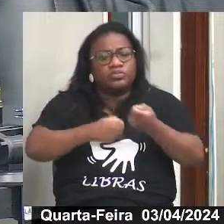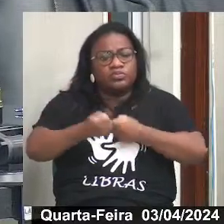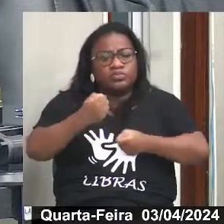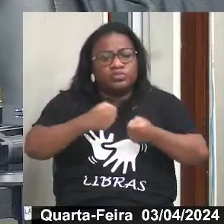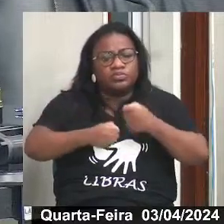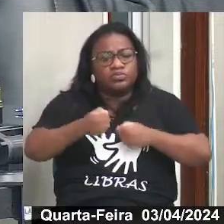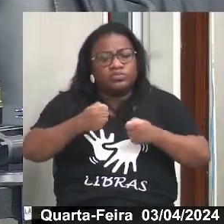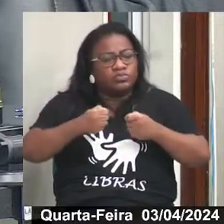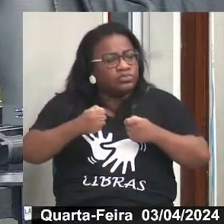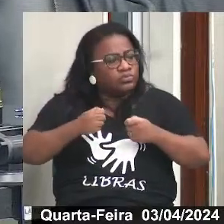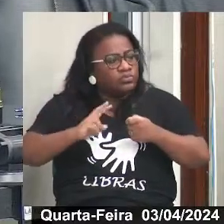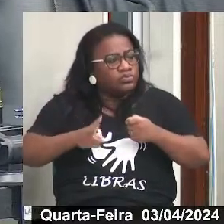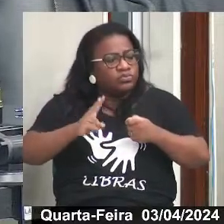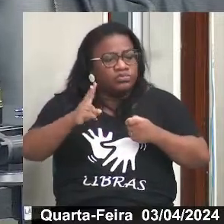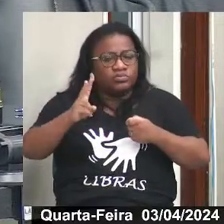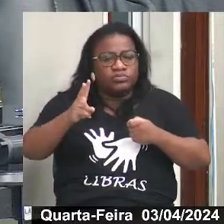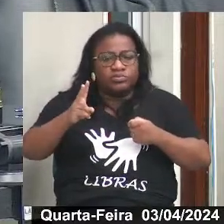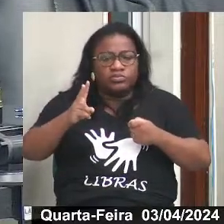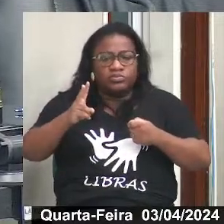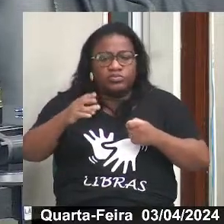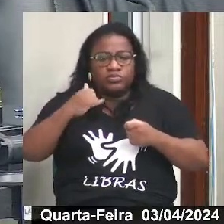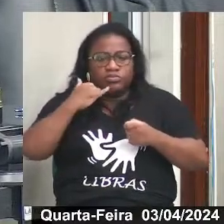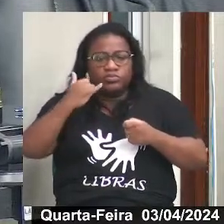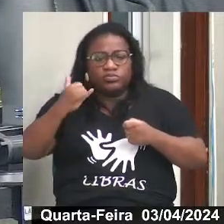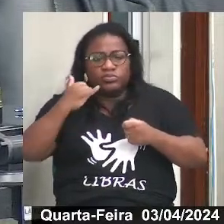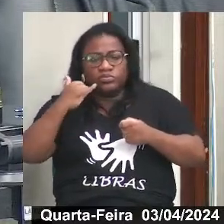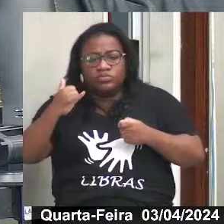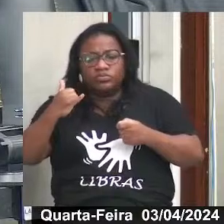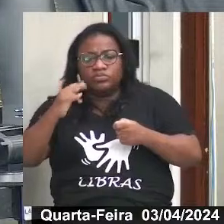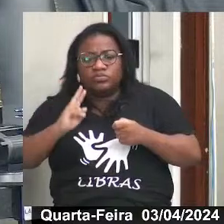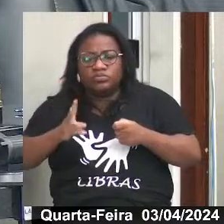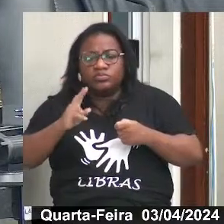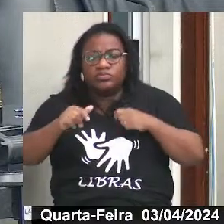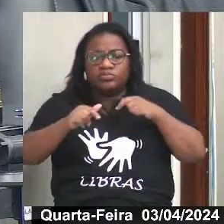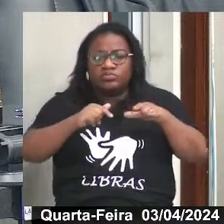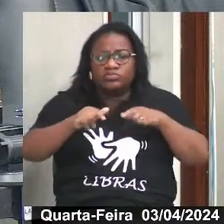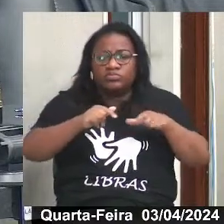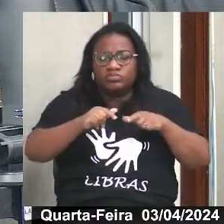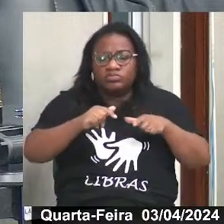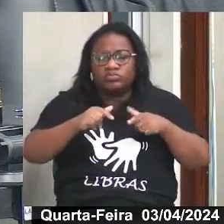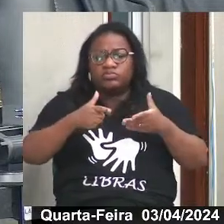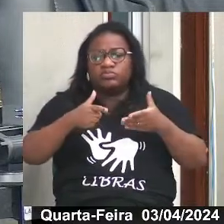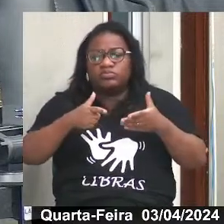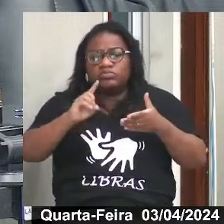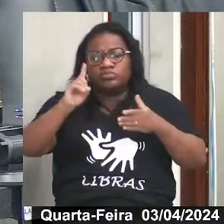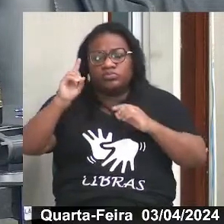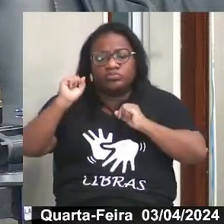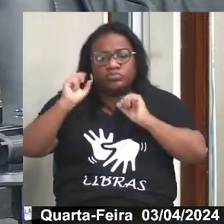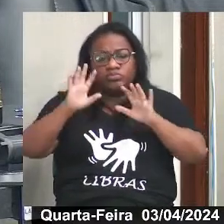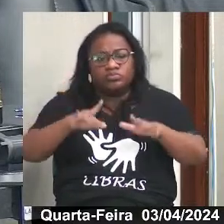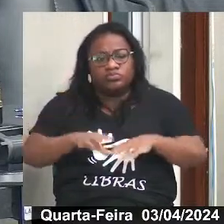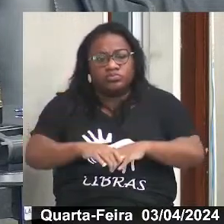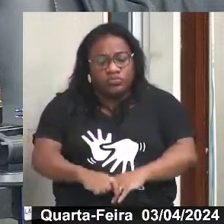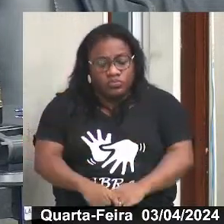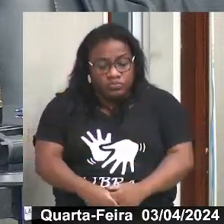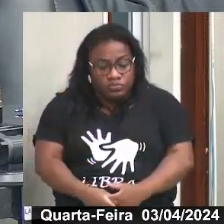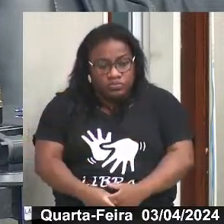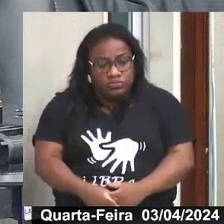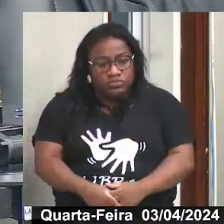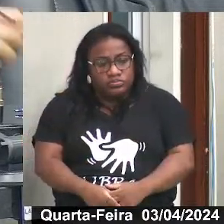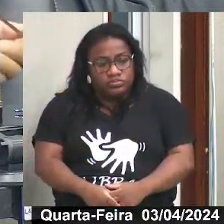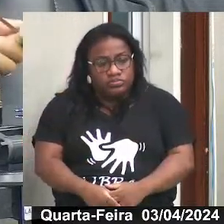Educação, que sempre quando a gente liga para ela, vem fazendo um belíssimo trabalho. Parabéns, viu, Cremilda? Deus abençoe vocês.